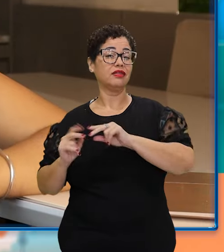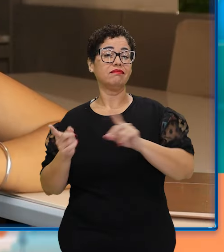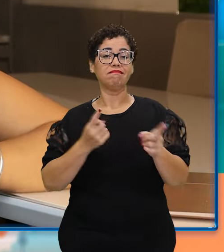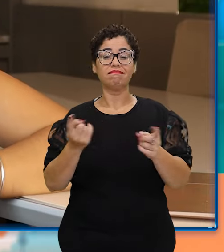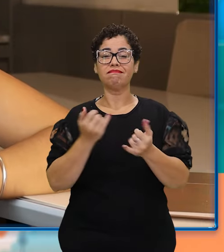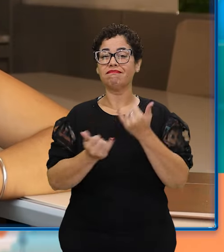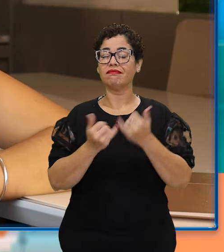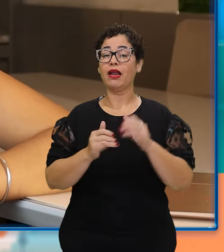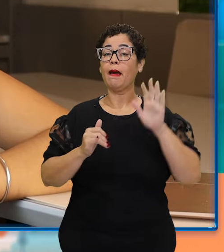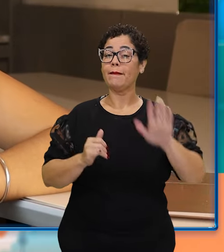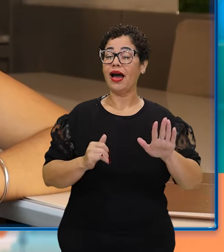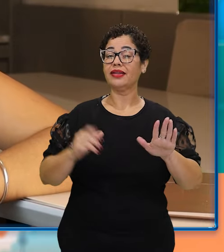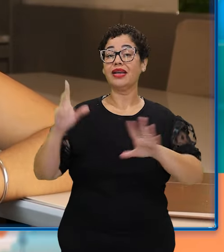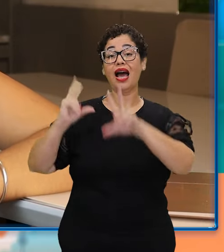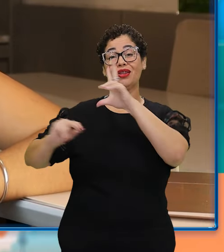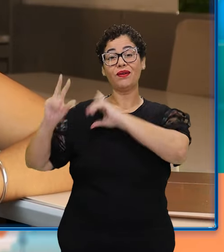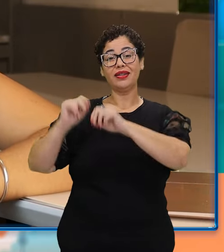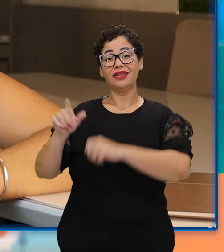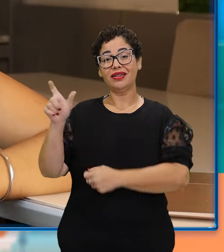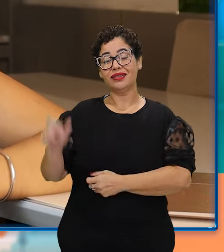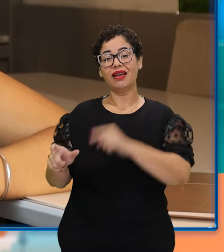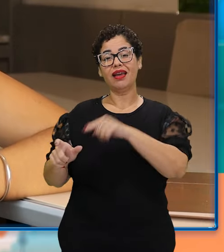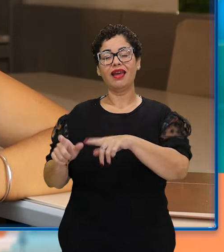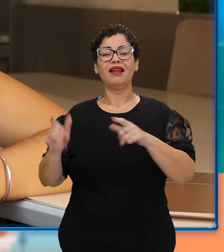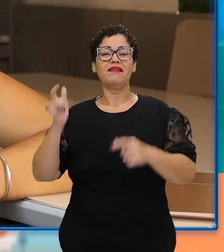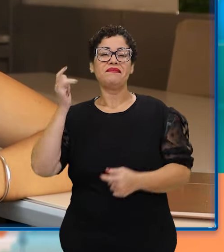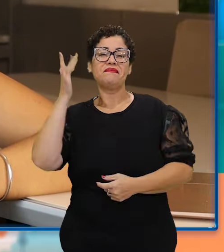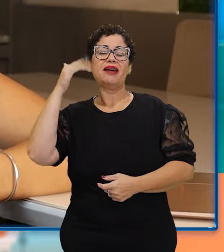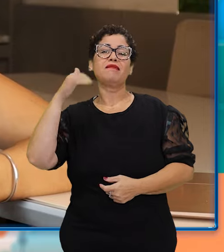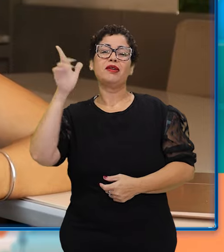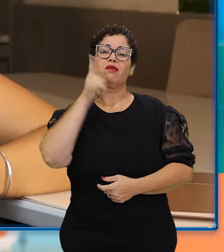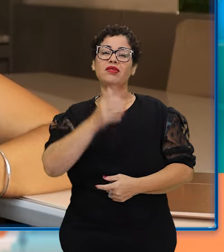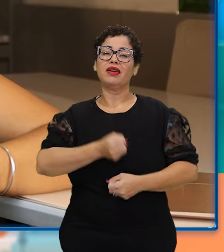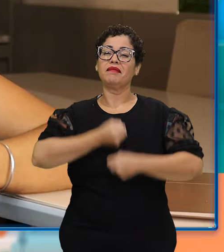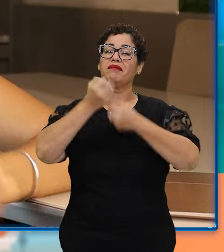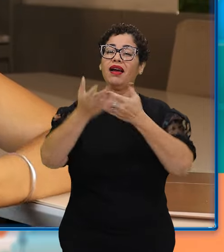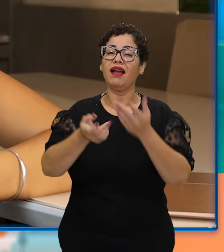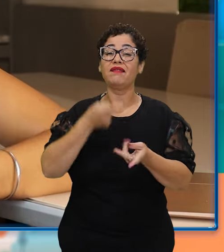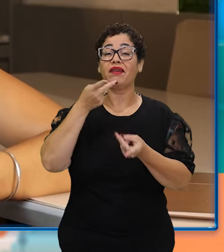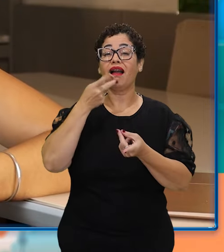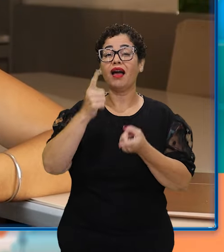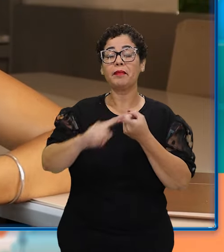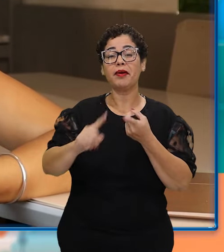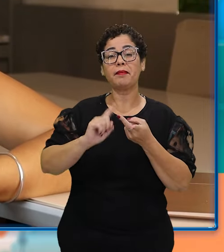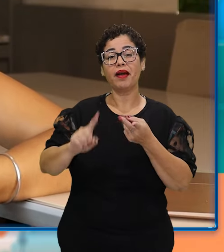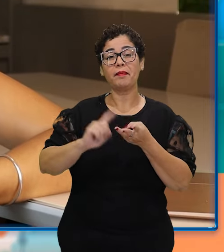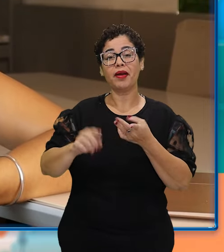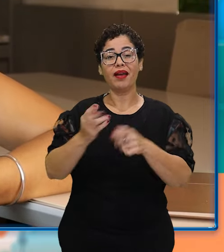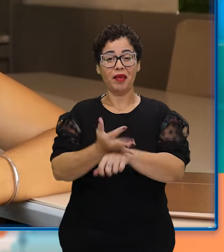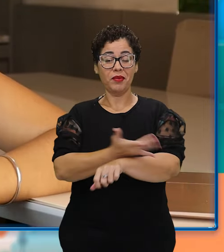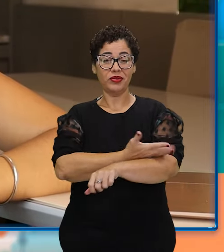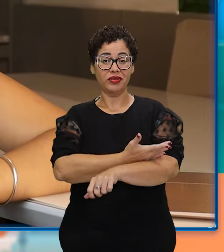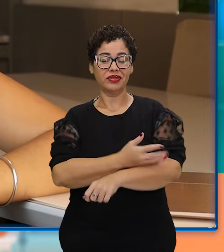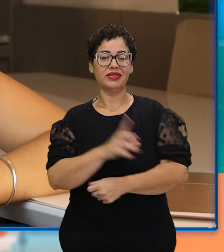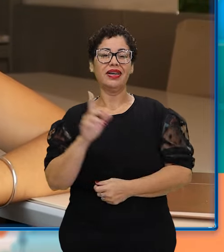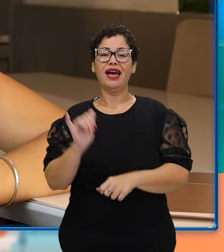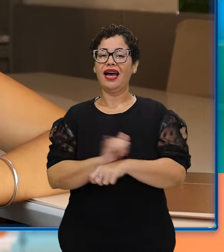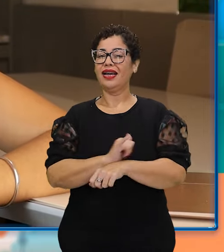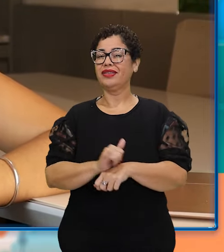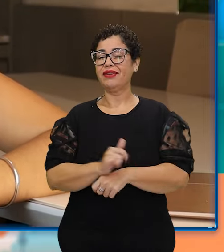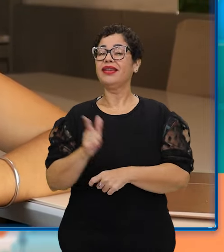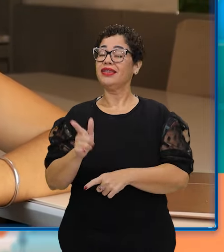adolescentes. Mas os adolescentes, eles têm maior facilidade de expressar e de descrever ali as suas emoções, o que